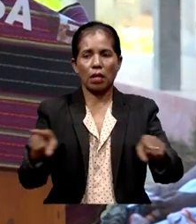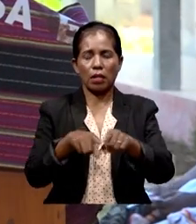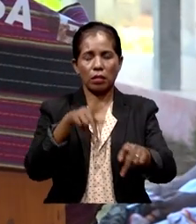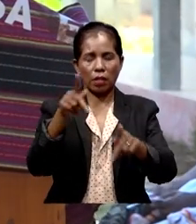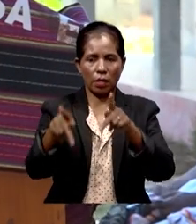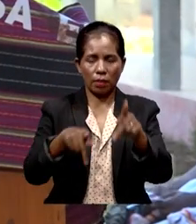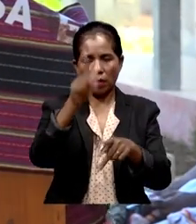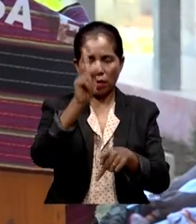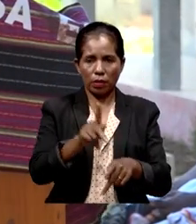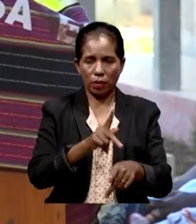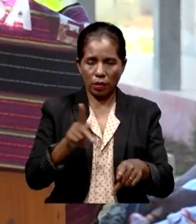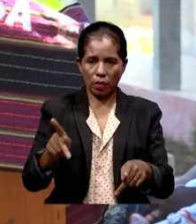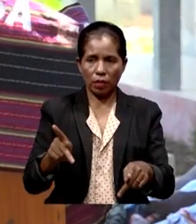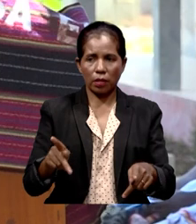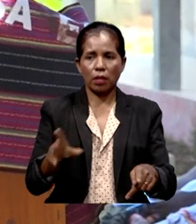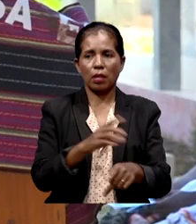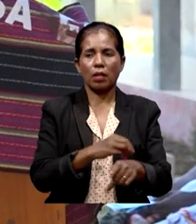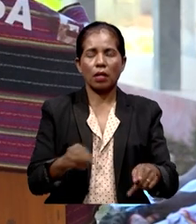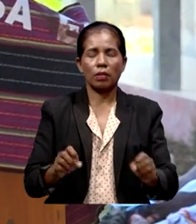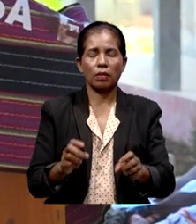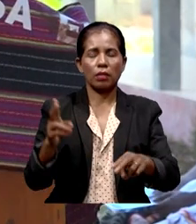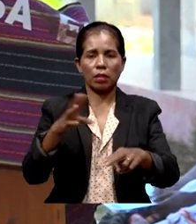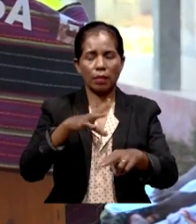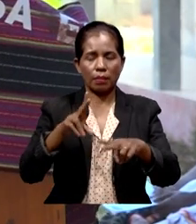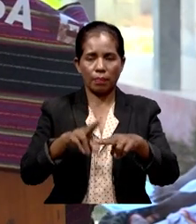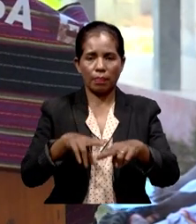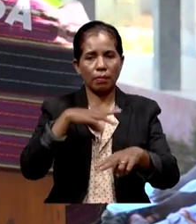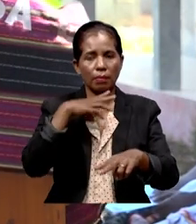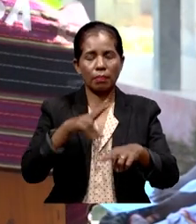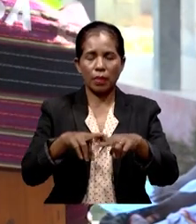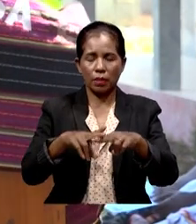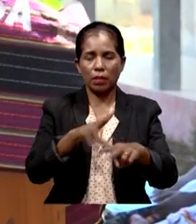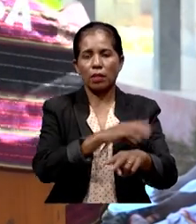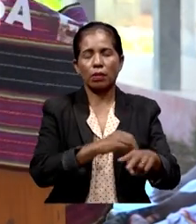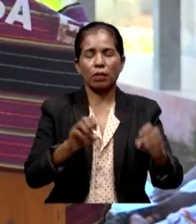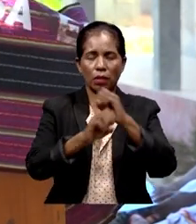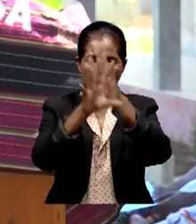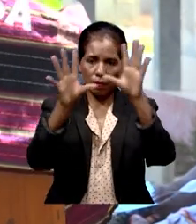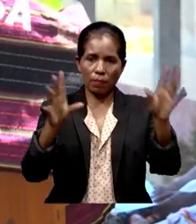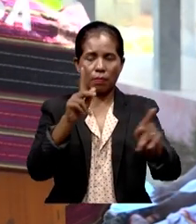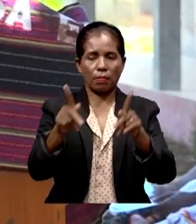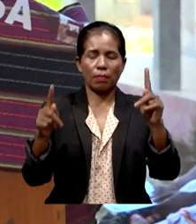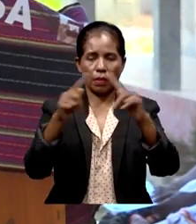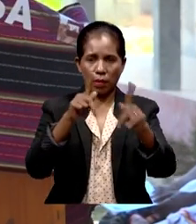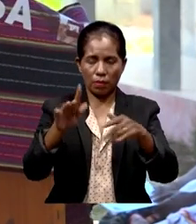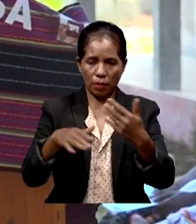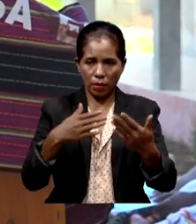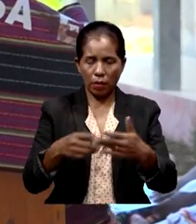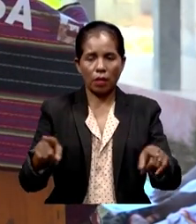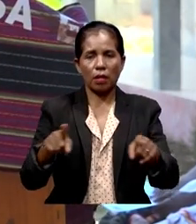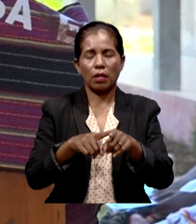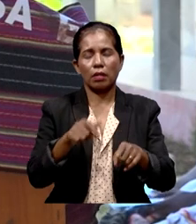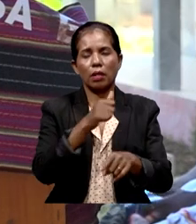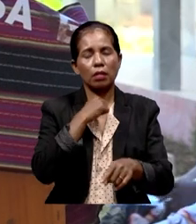cristã. Maka tu sai masi no na Roma ninia pa ema selo. Anessa nos, Papa São João